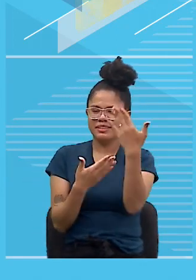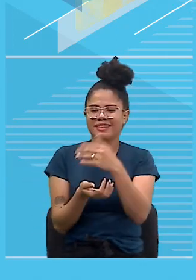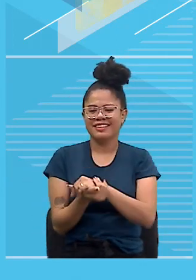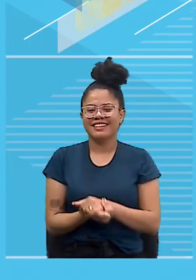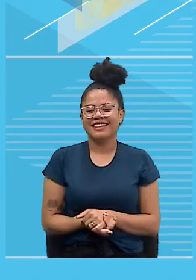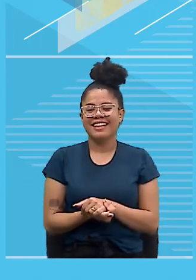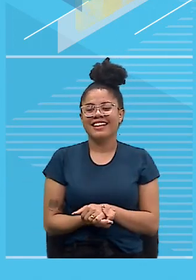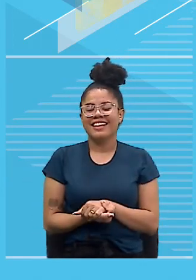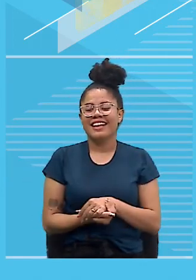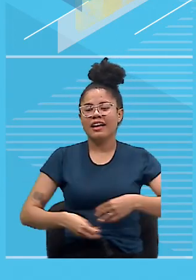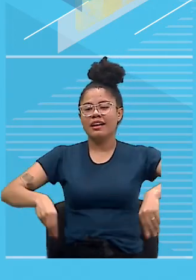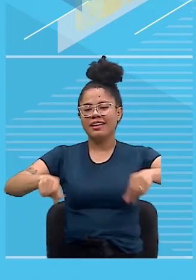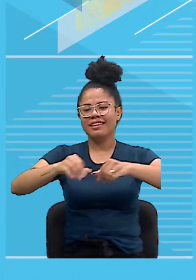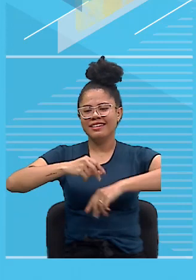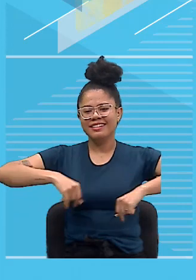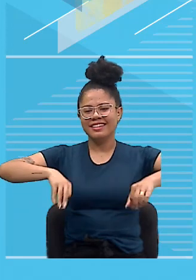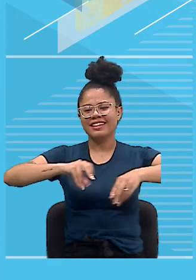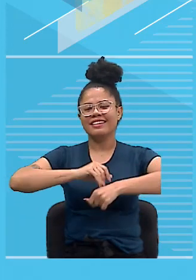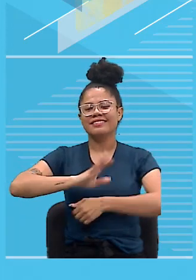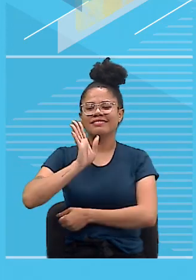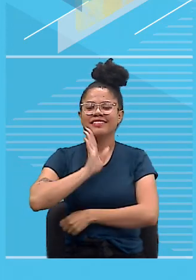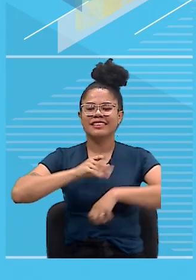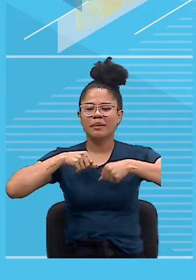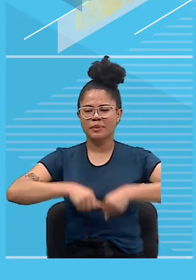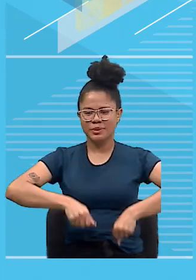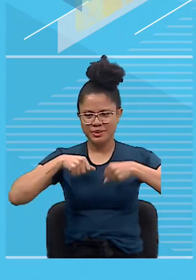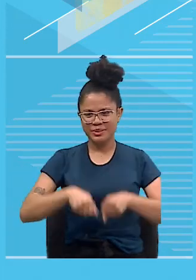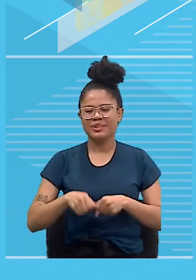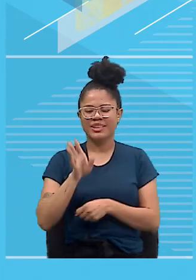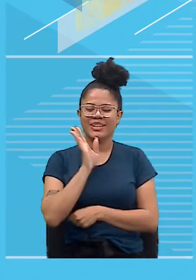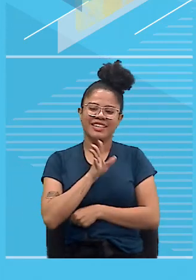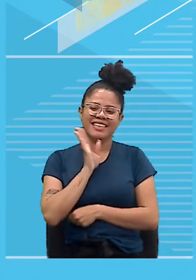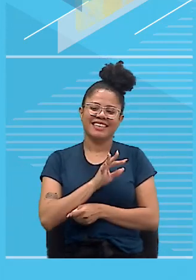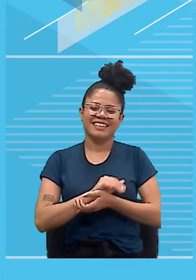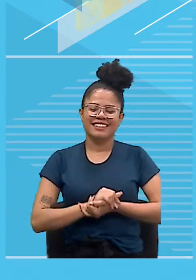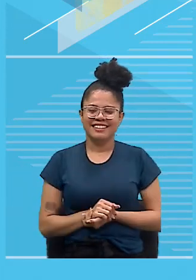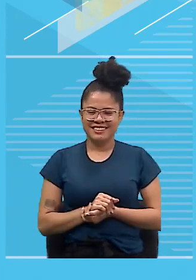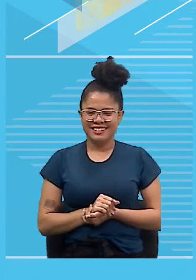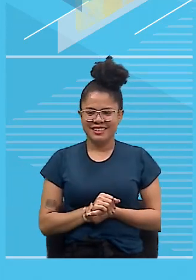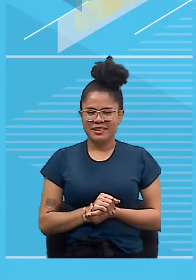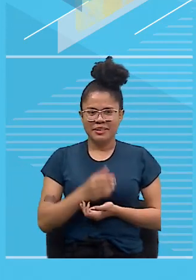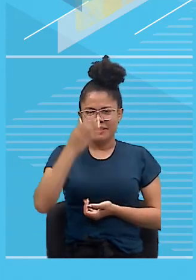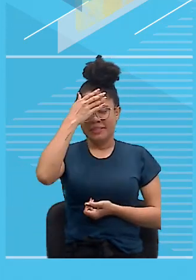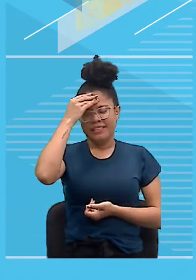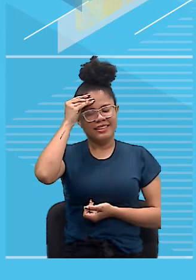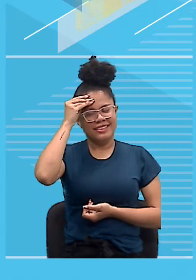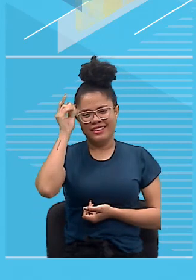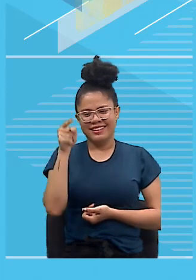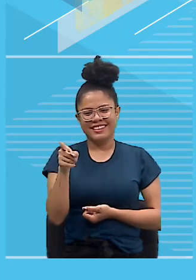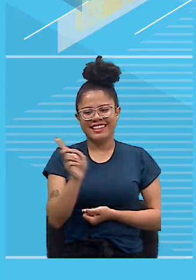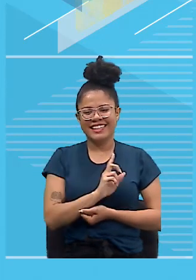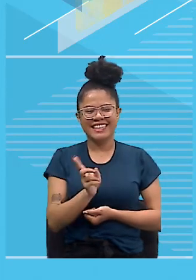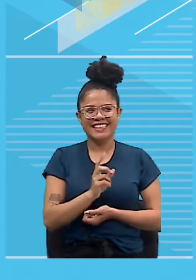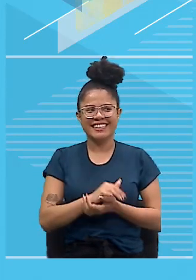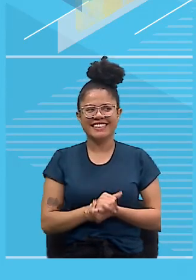na farinhada na farinhada mandou teus vídeos para mim da farinhada legal Adriana você achou viu filha esqueço não para comer um